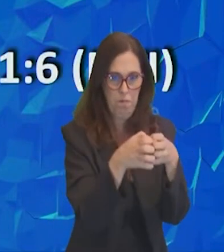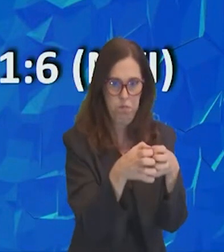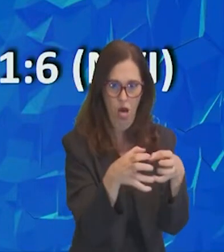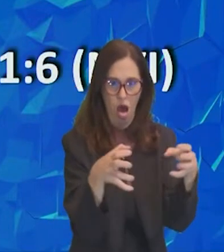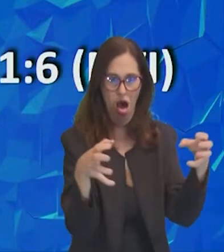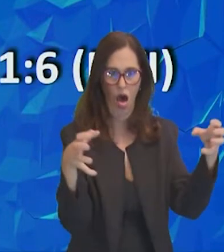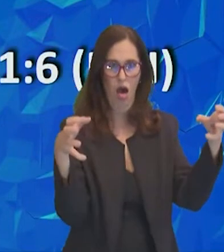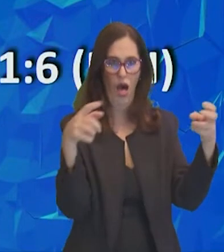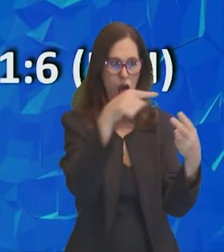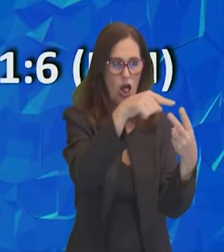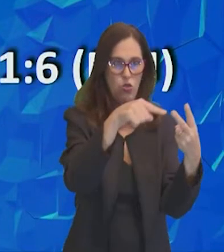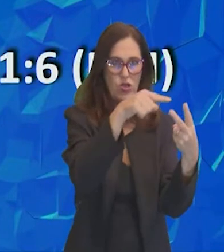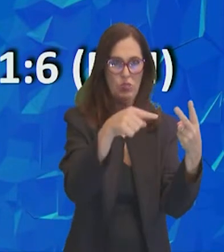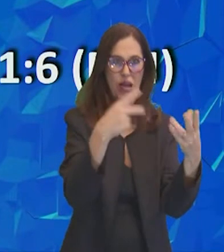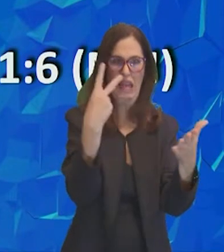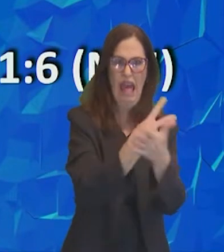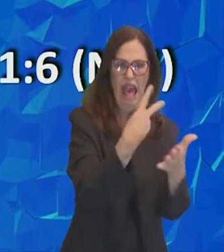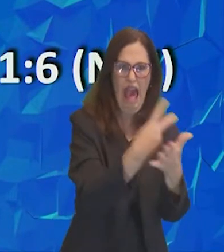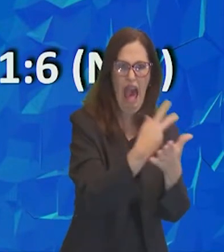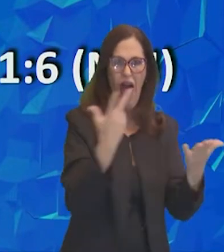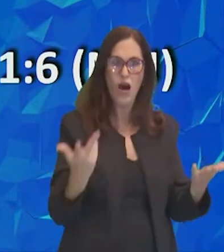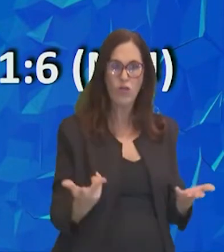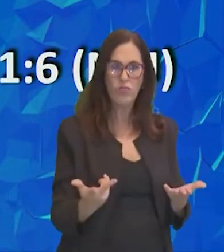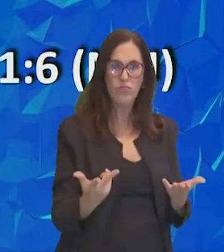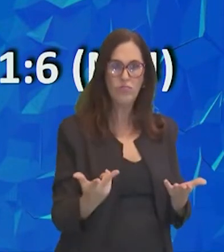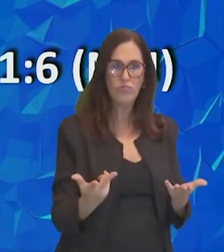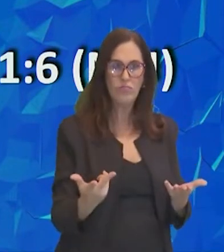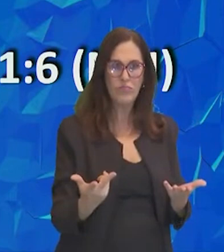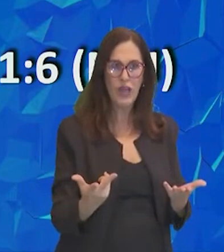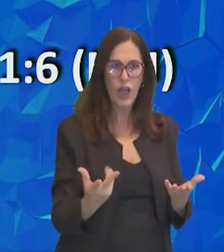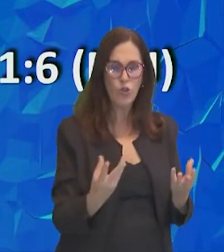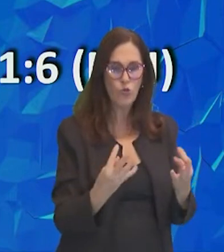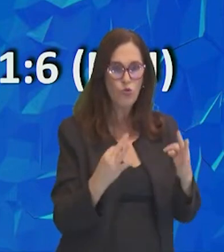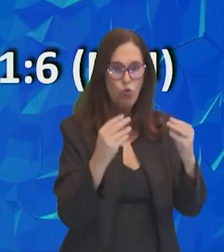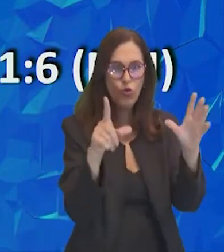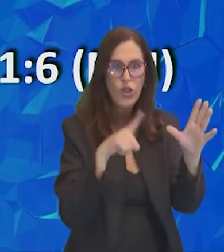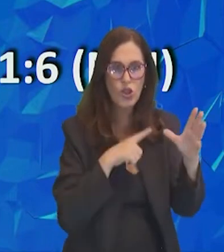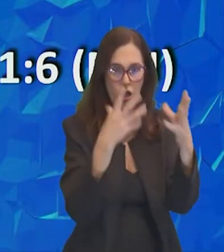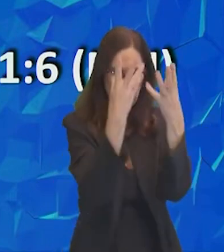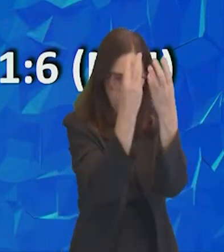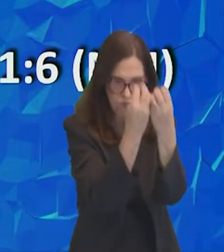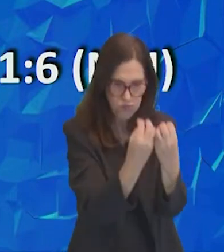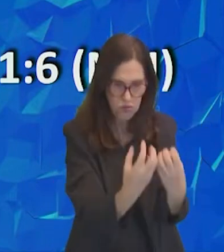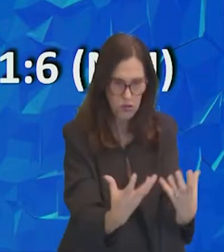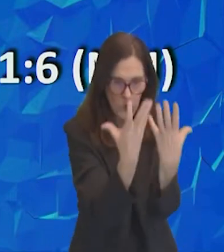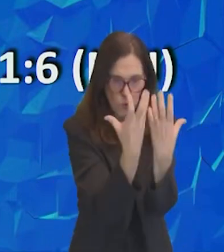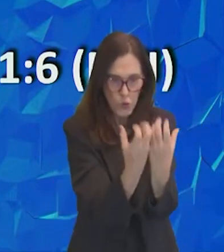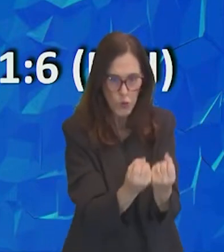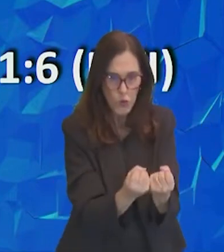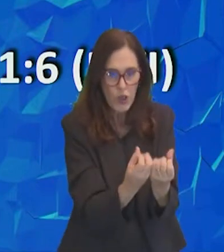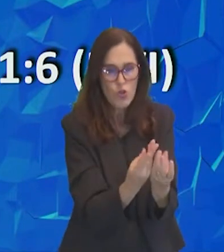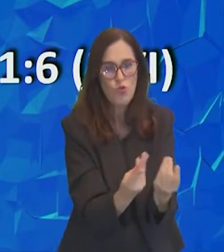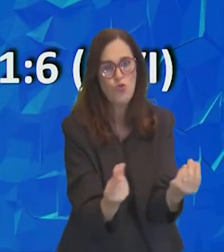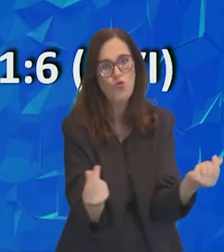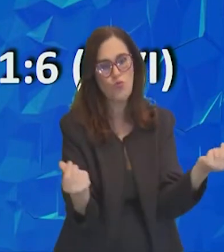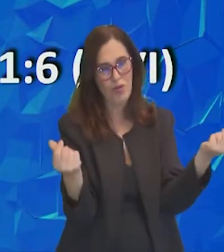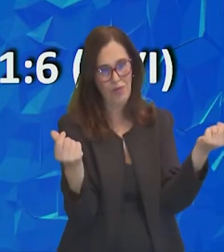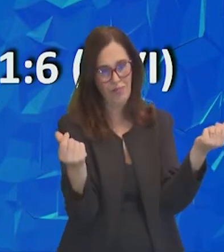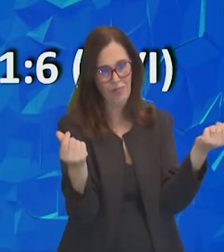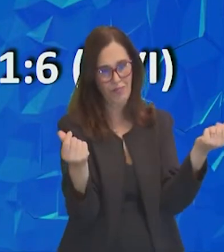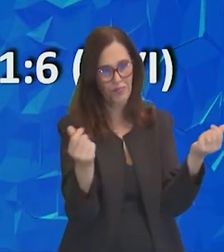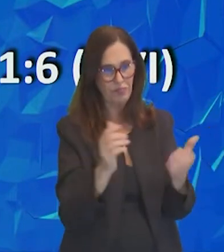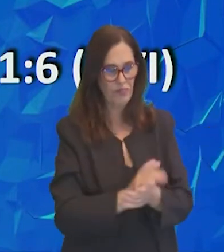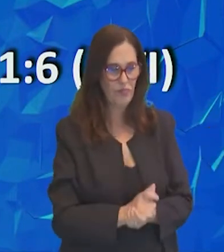com as famílias deles, e as tendas e tudo que o seguia no meio de todo